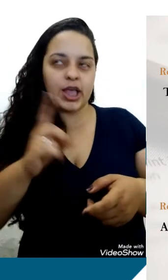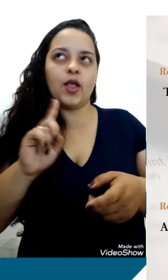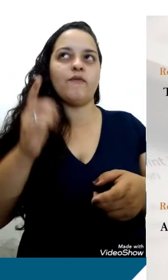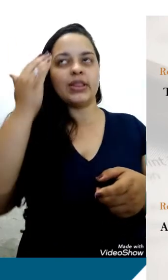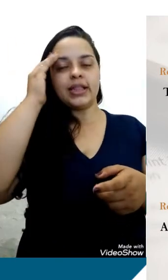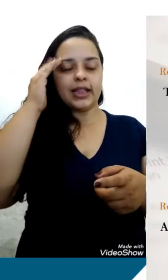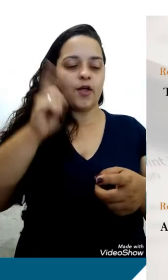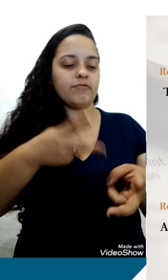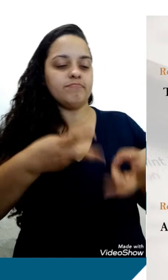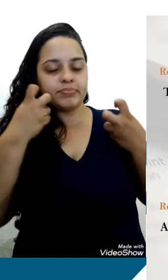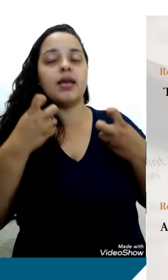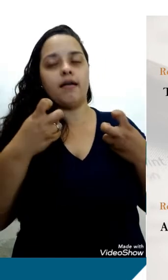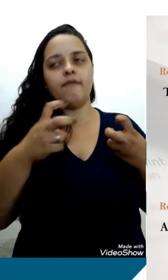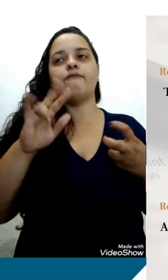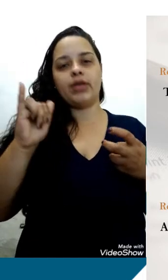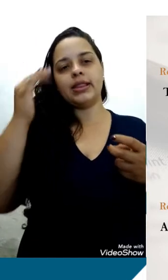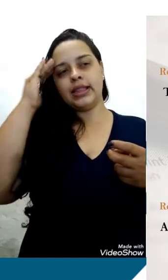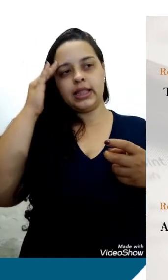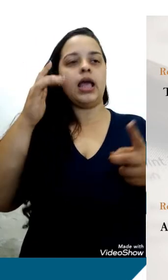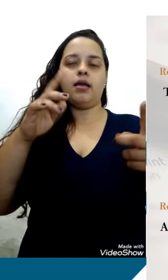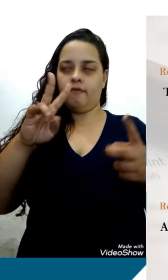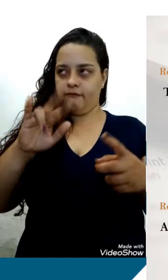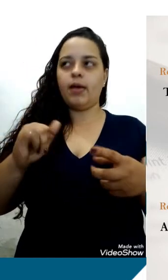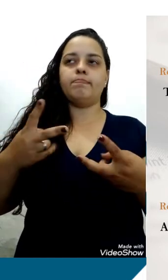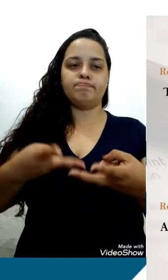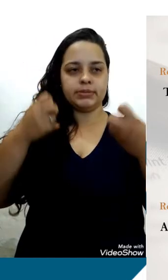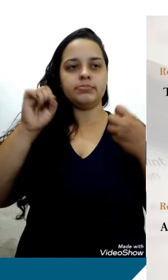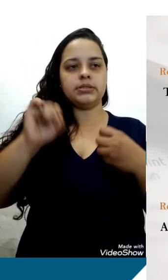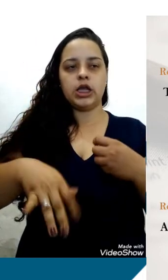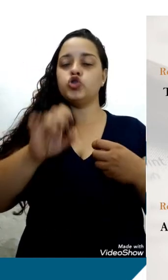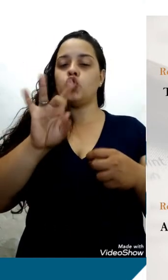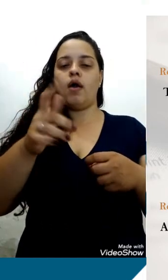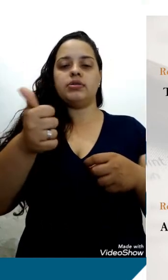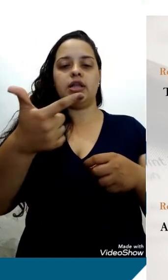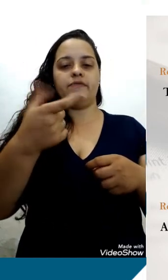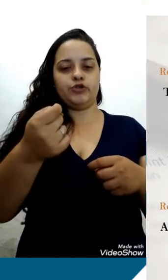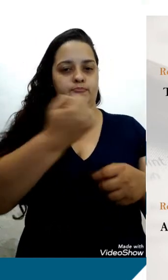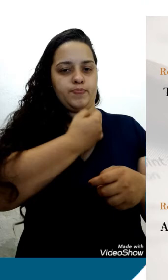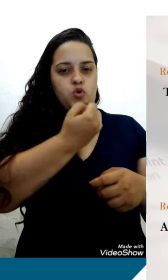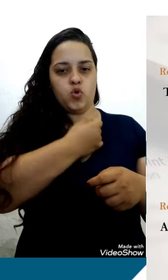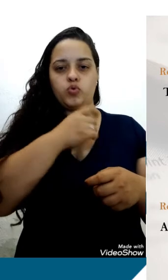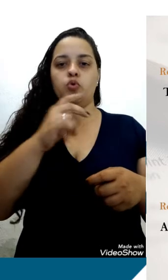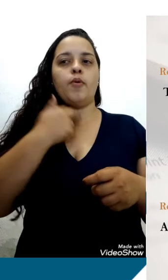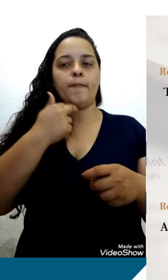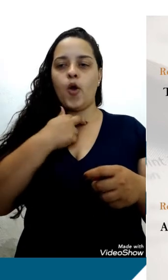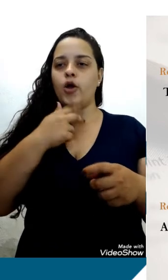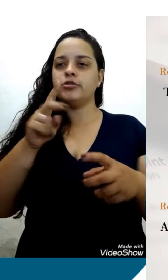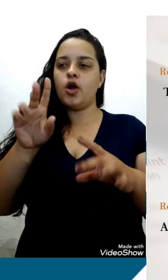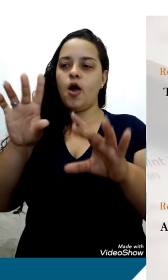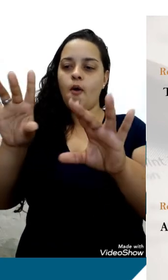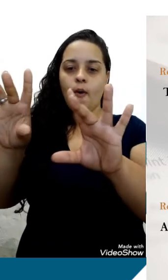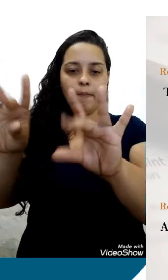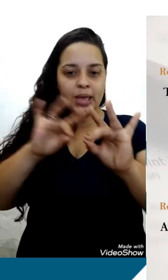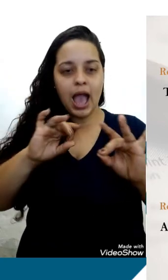receber mais do que 120 pontos. Então, reforçando mais uma vez, não se baseiem e nem copiem os textos motivadores da